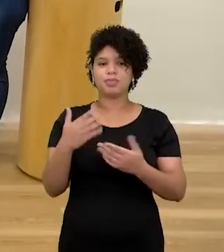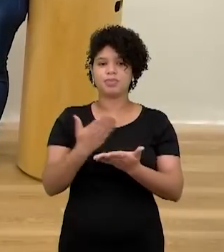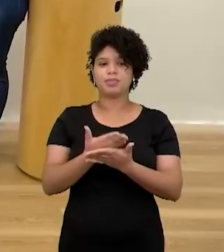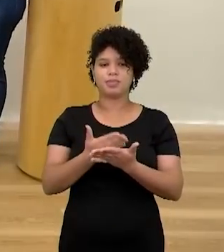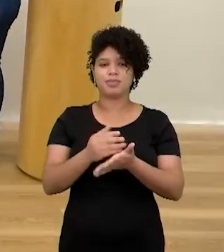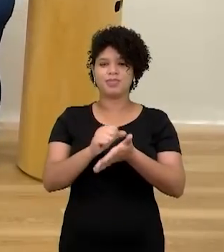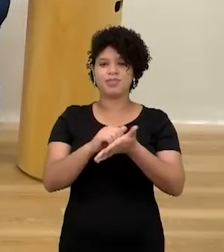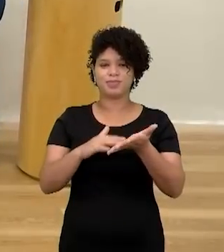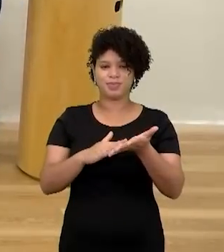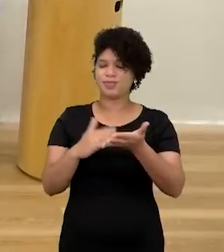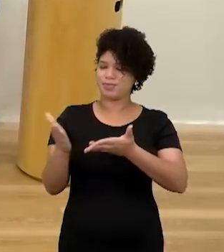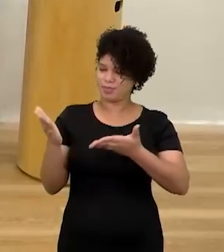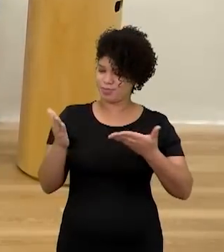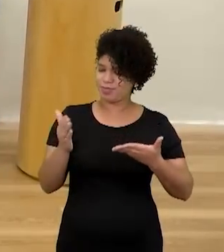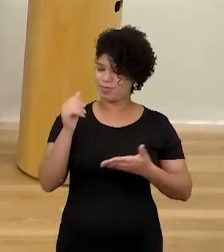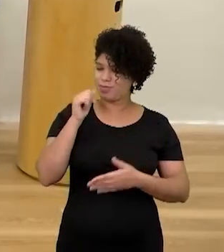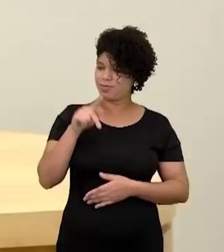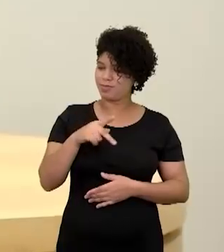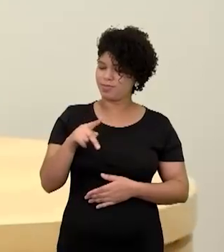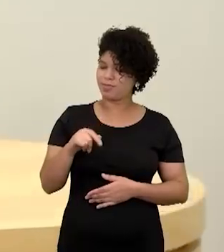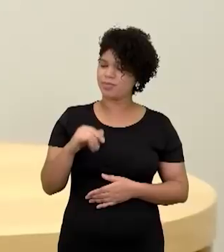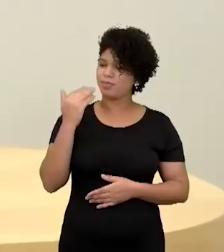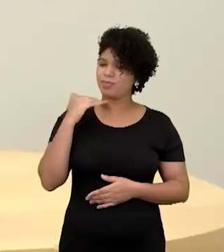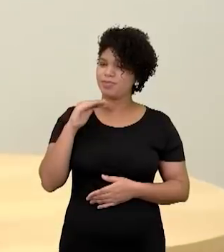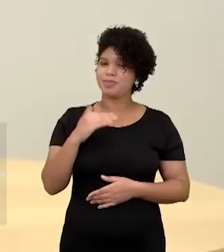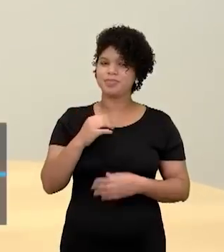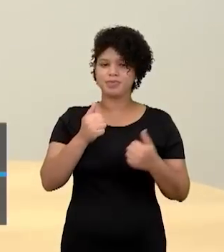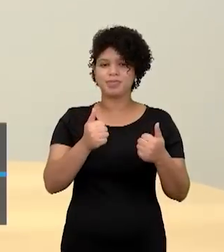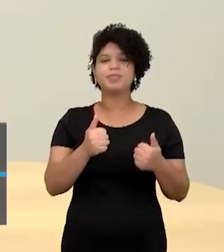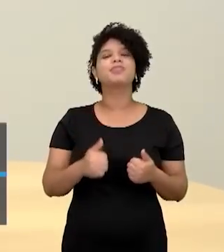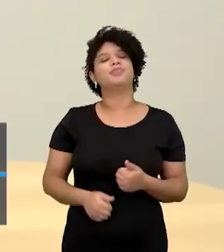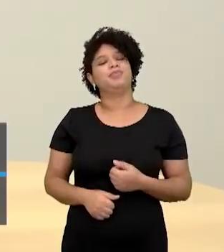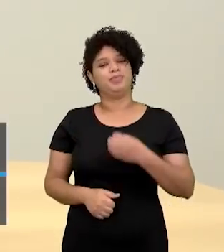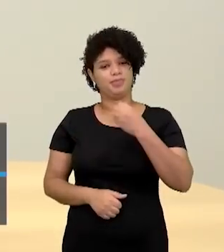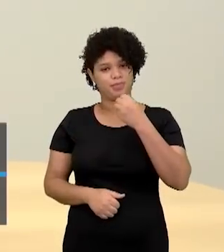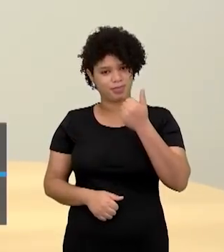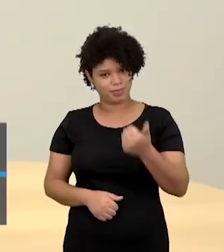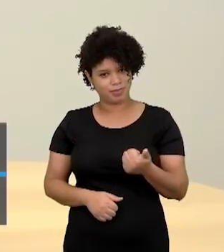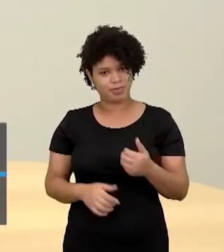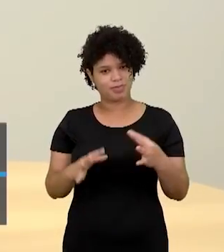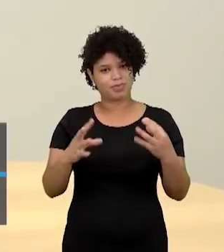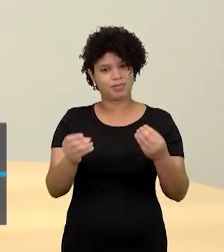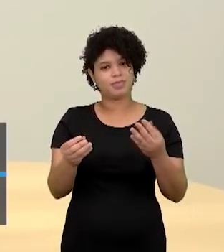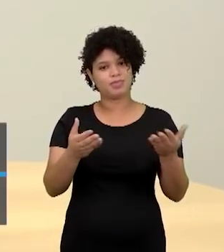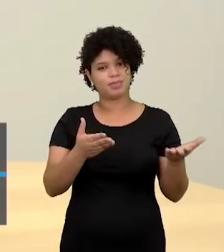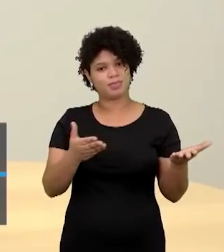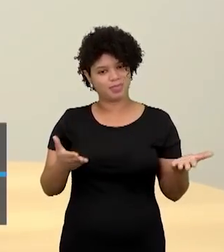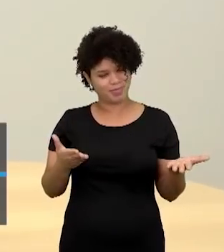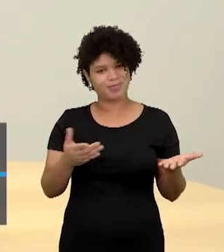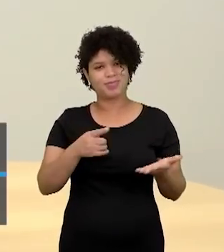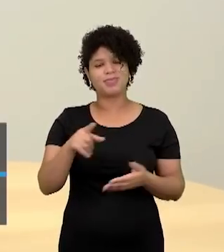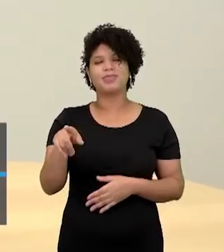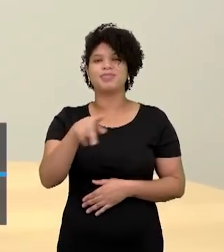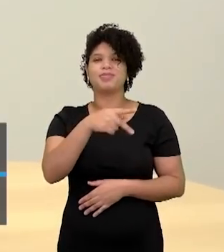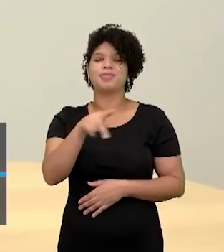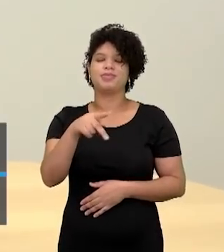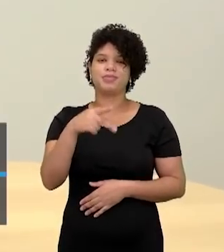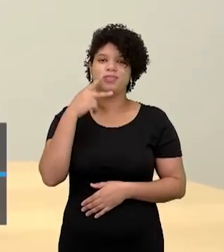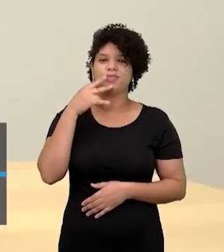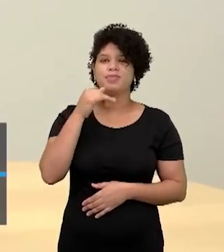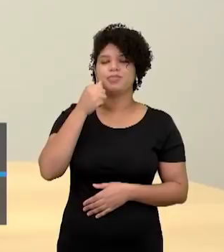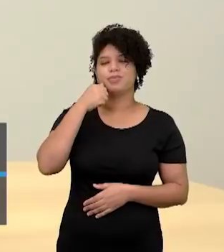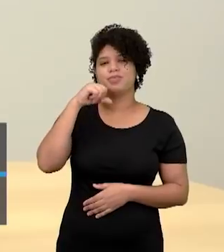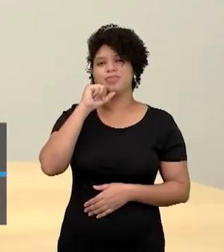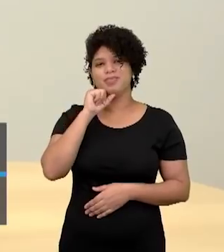nas atividades. Bem-vinda, professora Inês, tudo bem? Tudo bem, professora Roberta. Sejam bem-vindos também todos os professores e pais